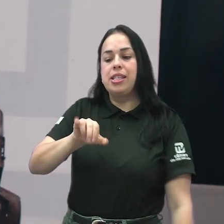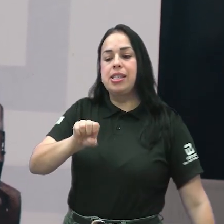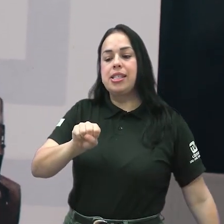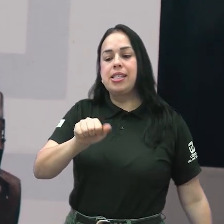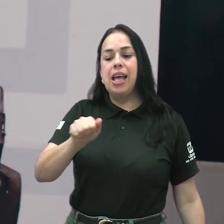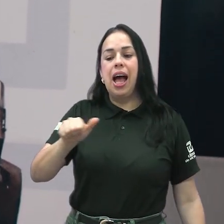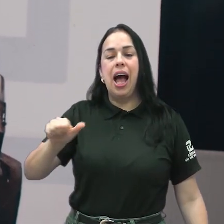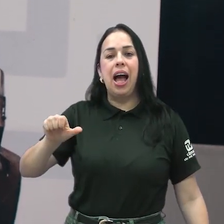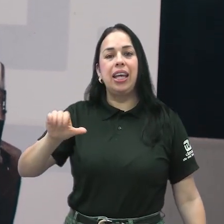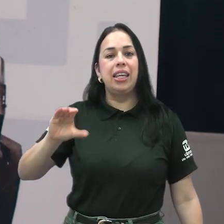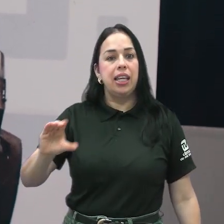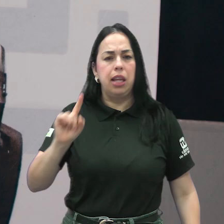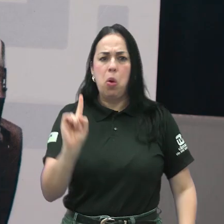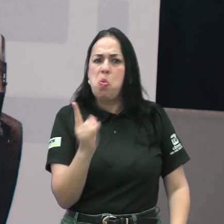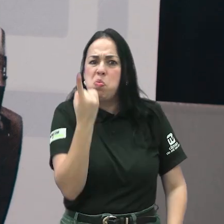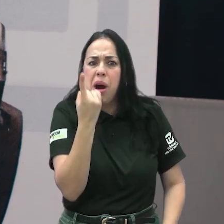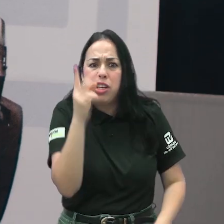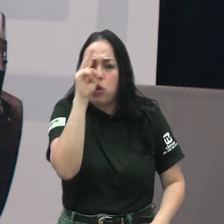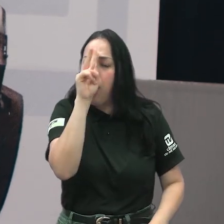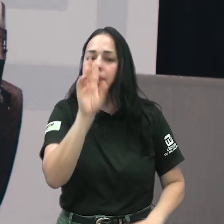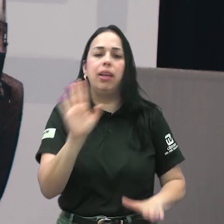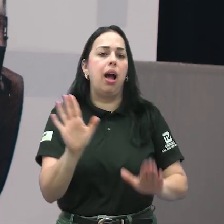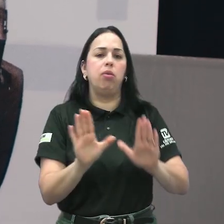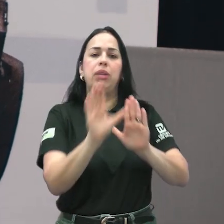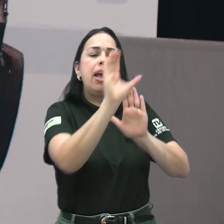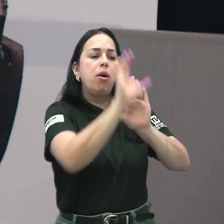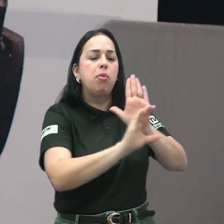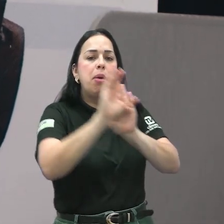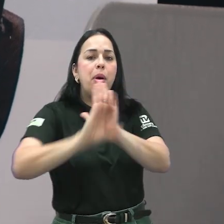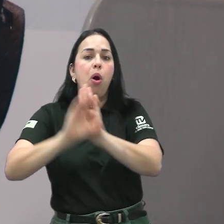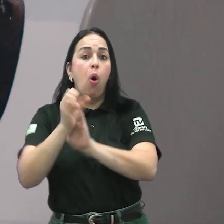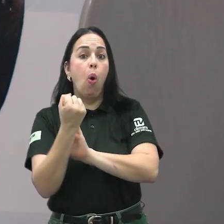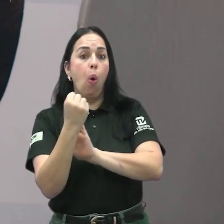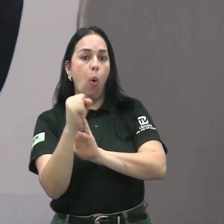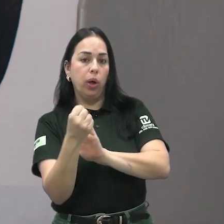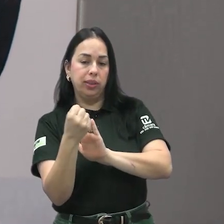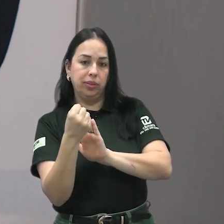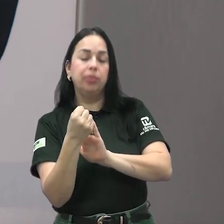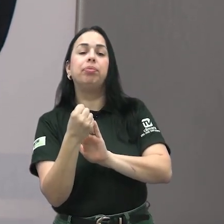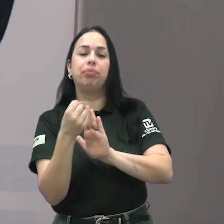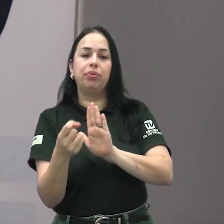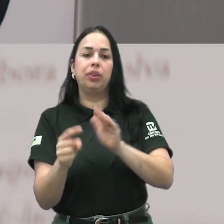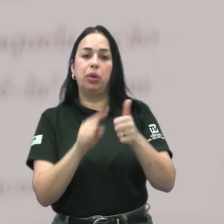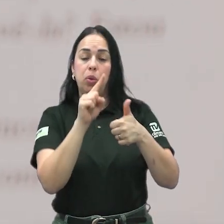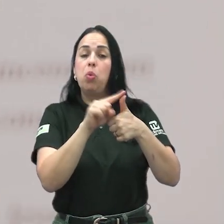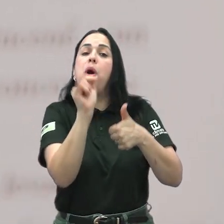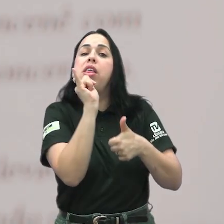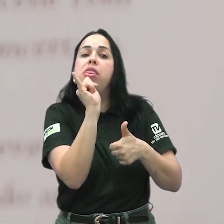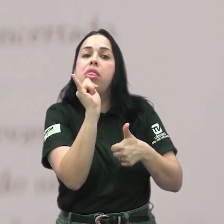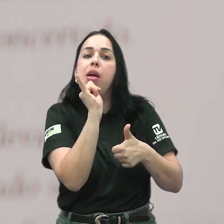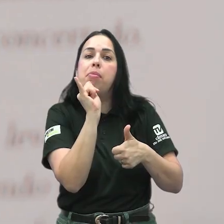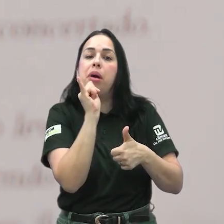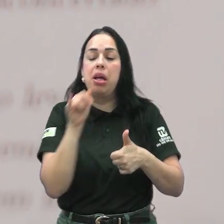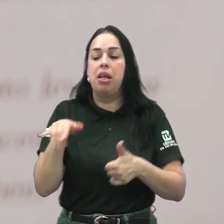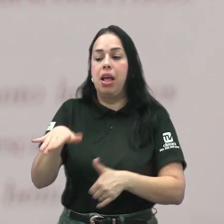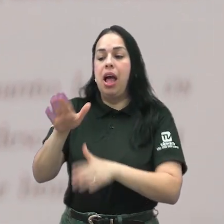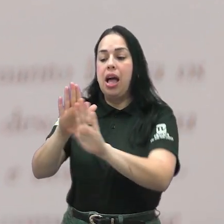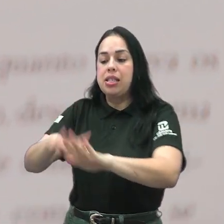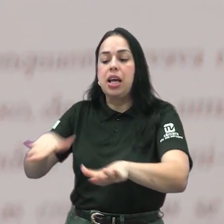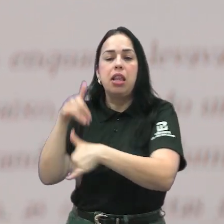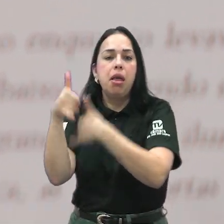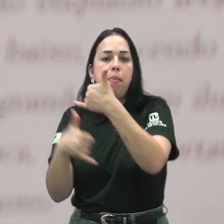e não tem uma história linear. Ele é dividido em 8 contos diferentes. Um deles, por exemplo, começa com